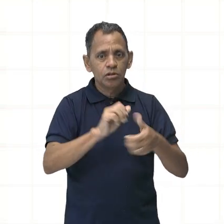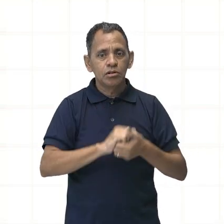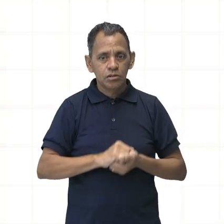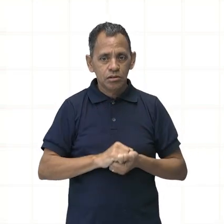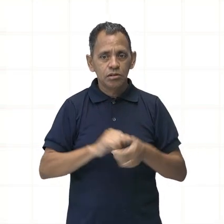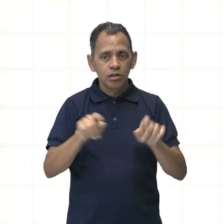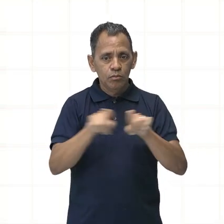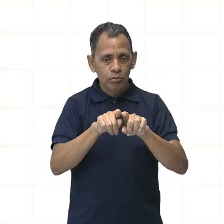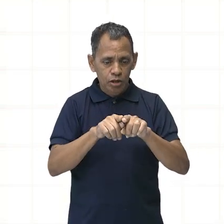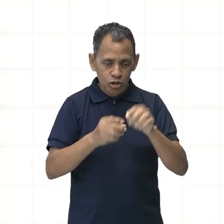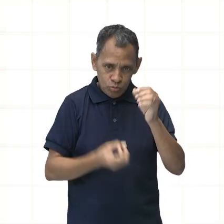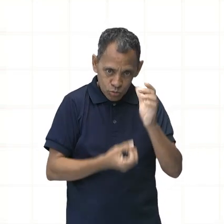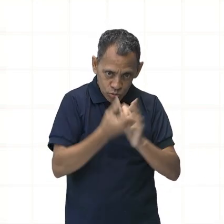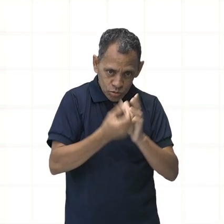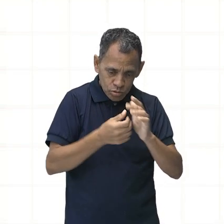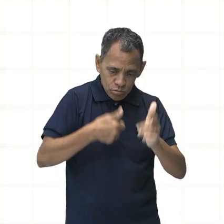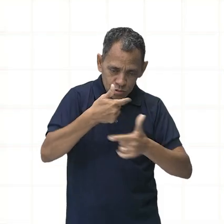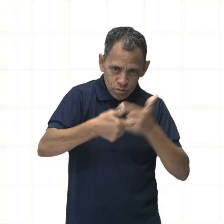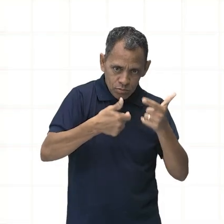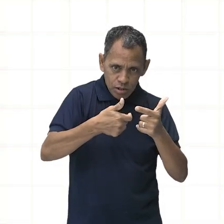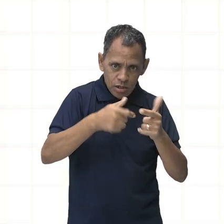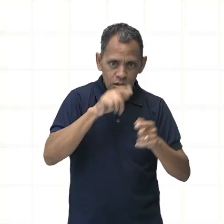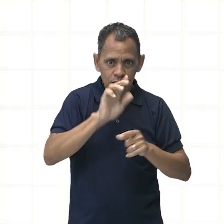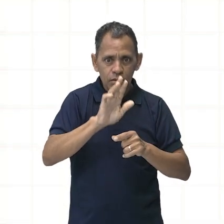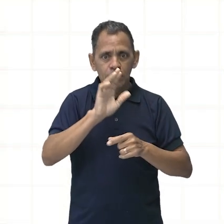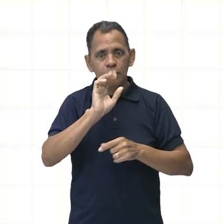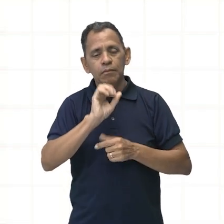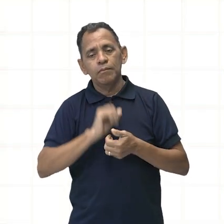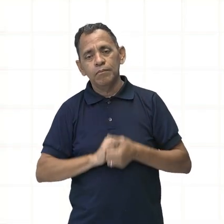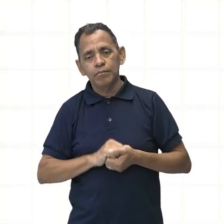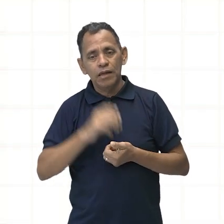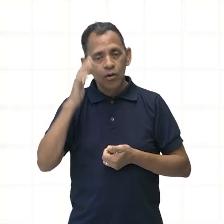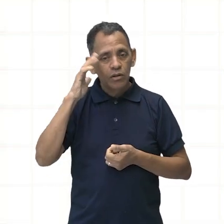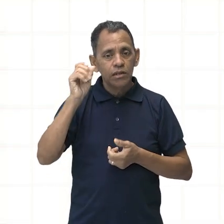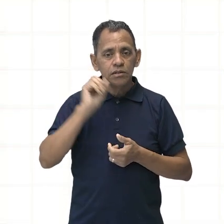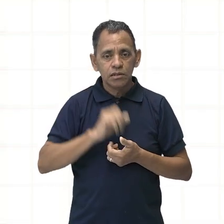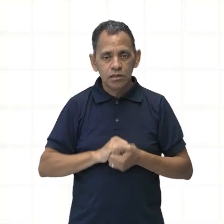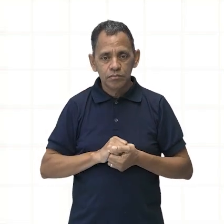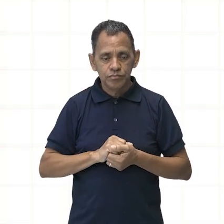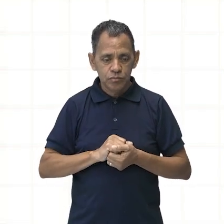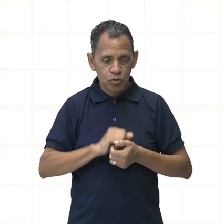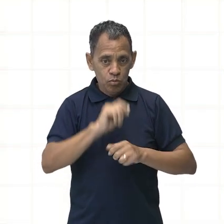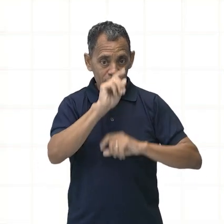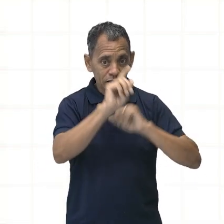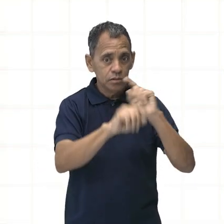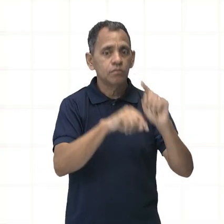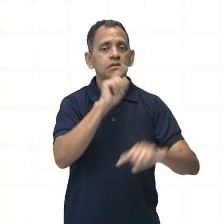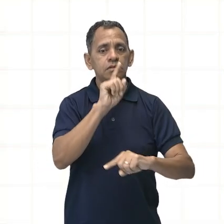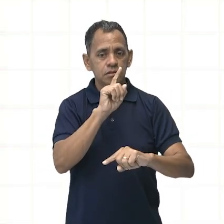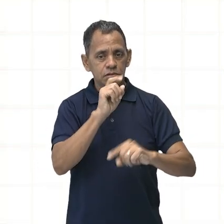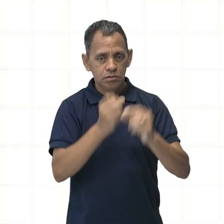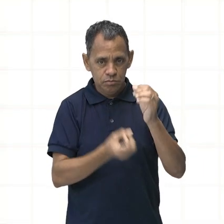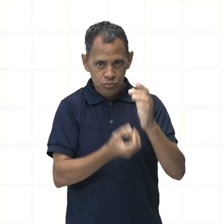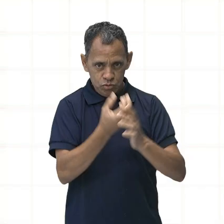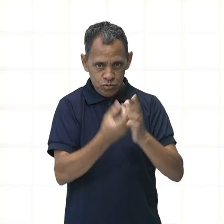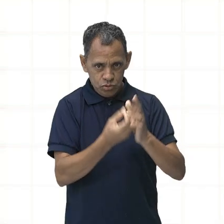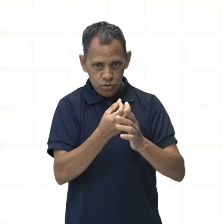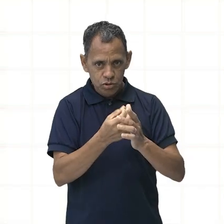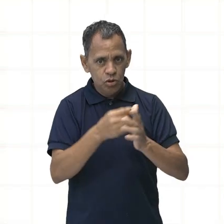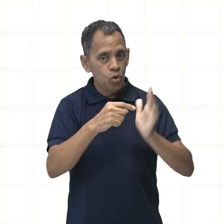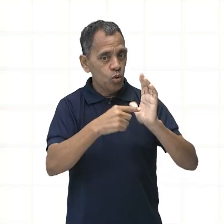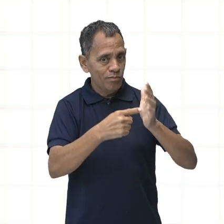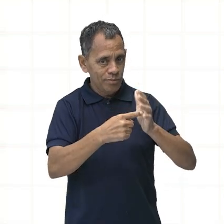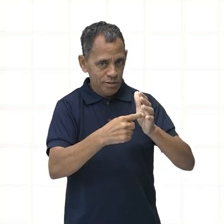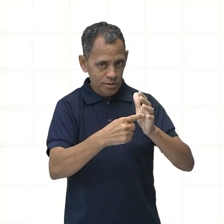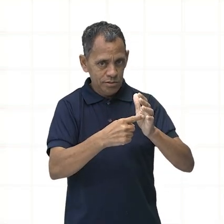trabalho. Então, aqui, ou vai ocorrer uma modernização da produção, com a